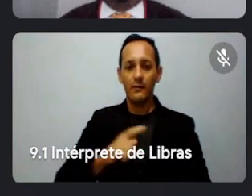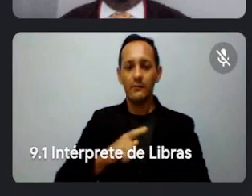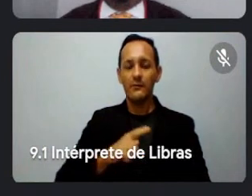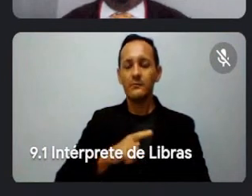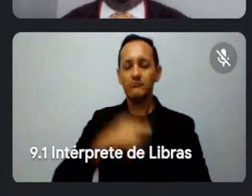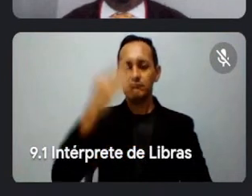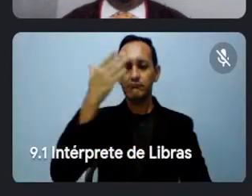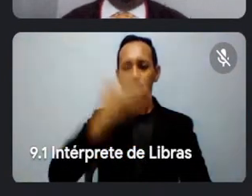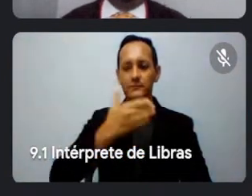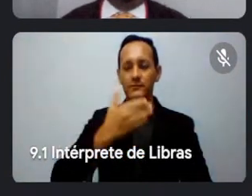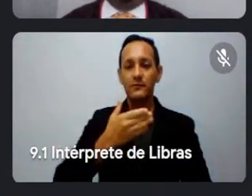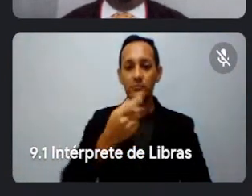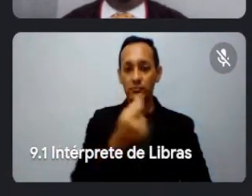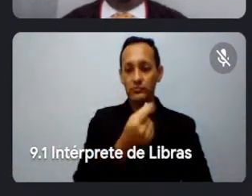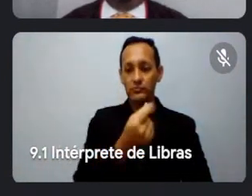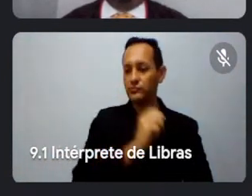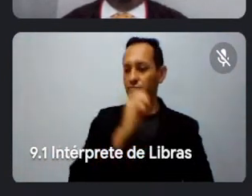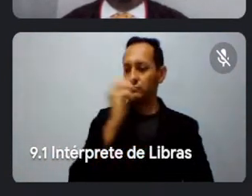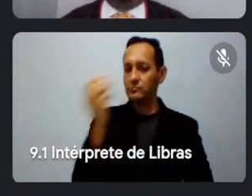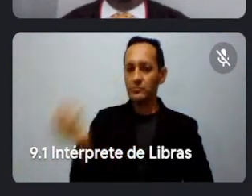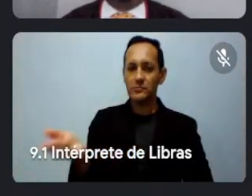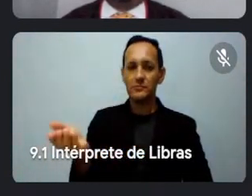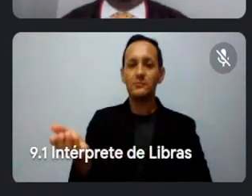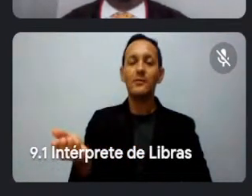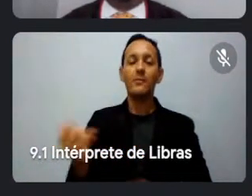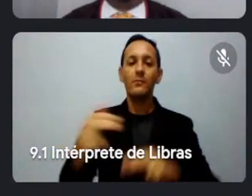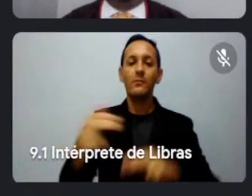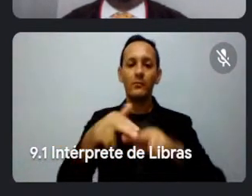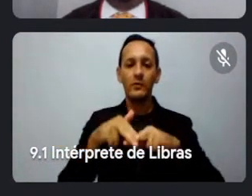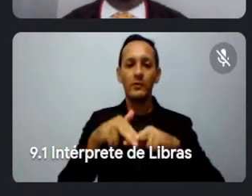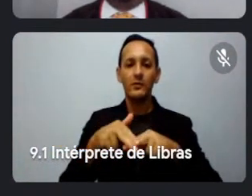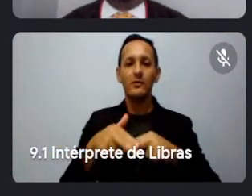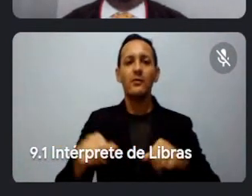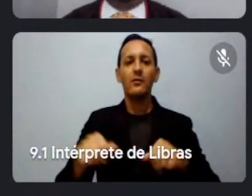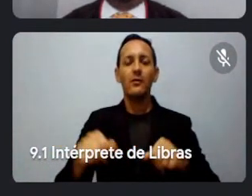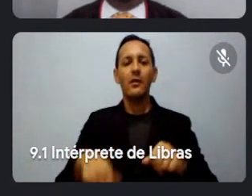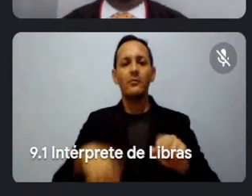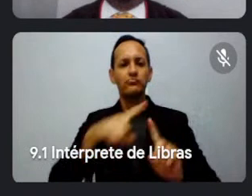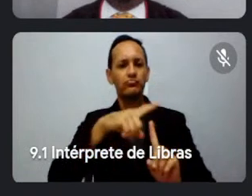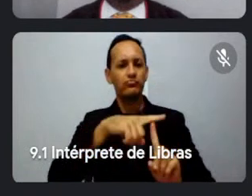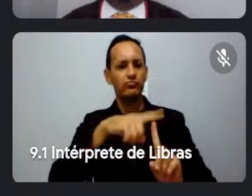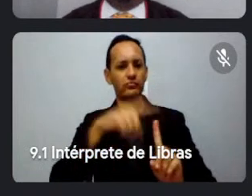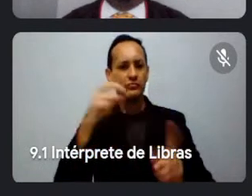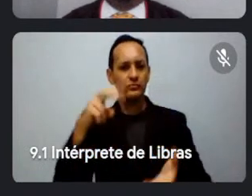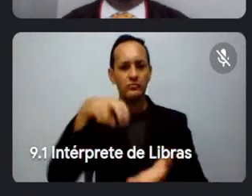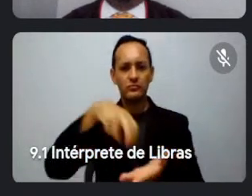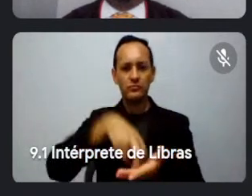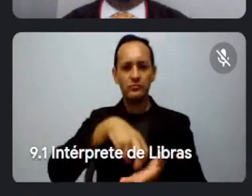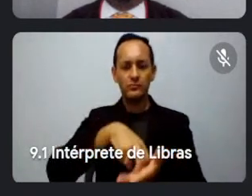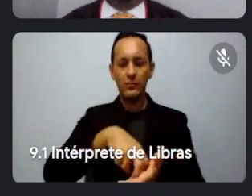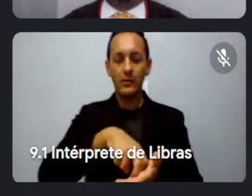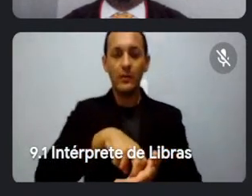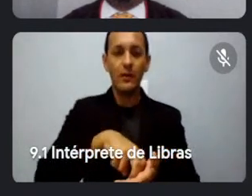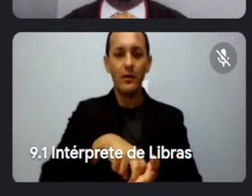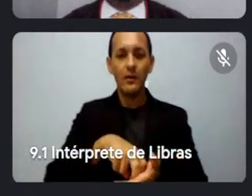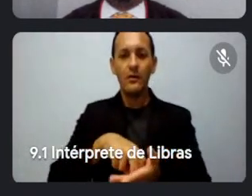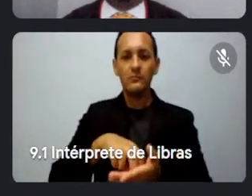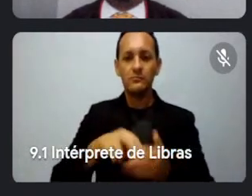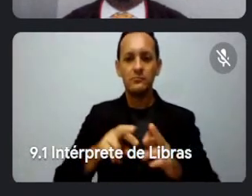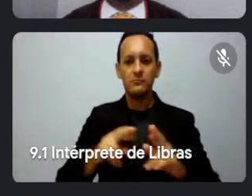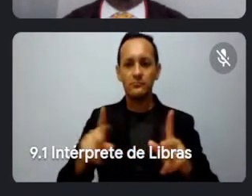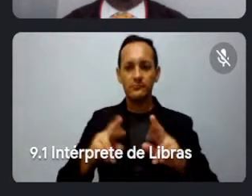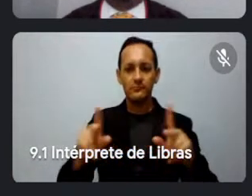de dinheiro então insista-se aqui que nesse tipo penal ele não é necessariamente